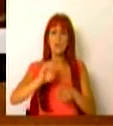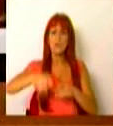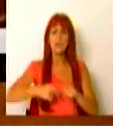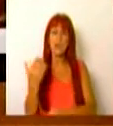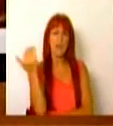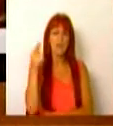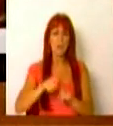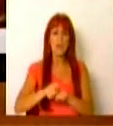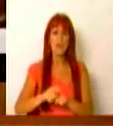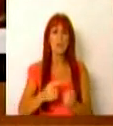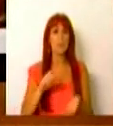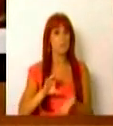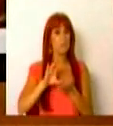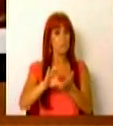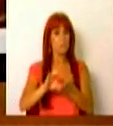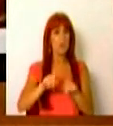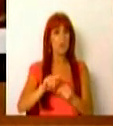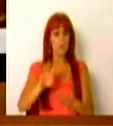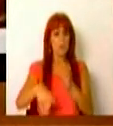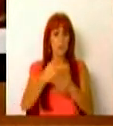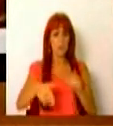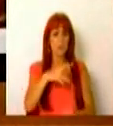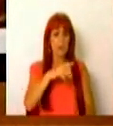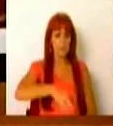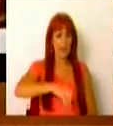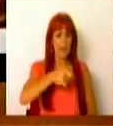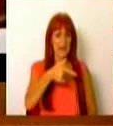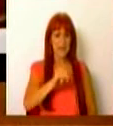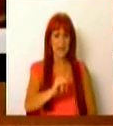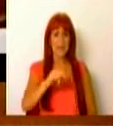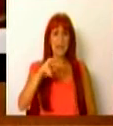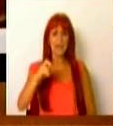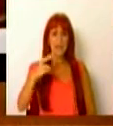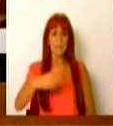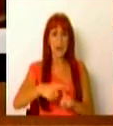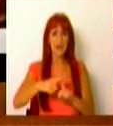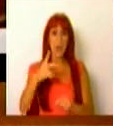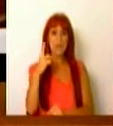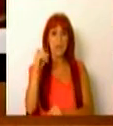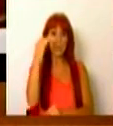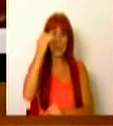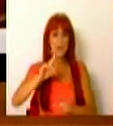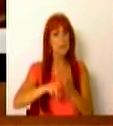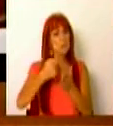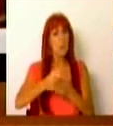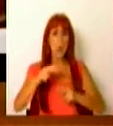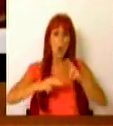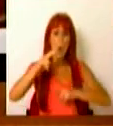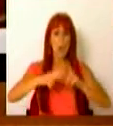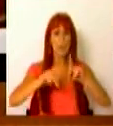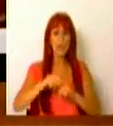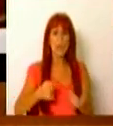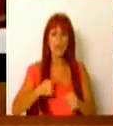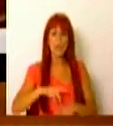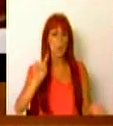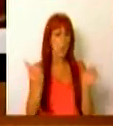financiamento deste programa do PETI 3+, e 60% dos projetos estão concluídos ou em obra. Contrariando condutas